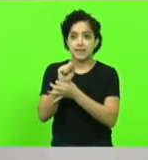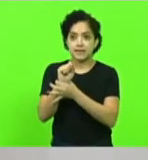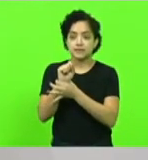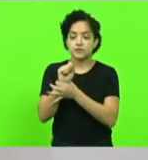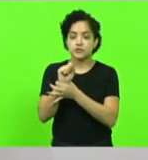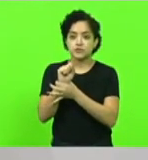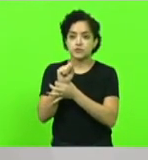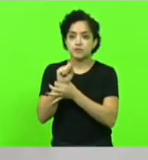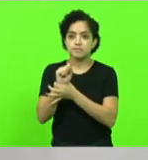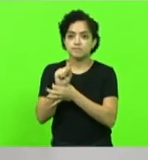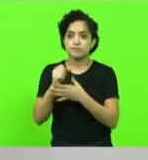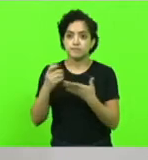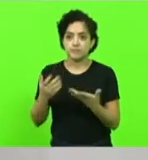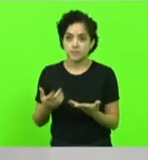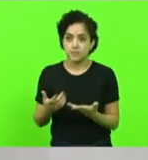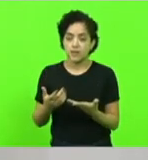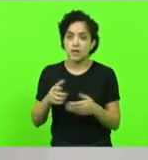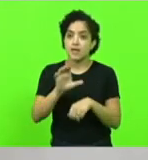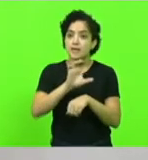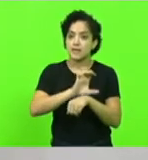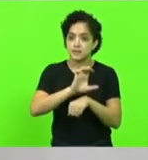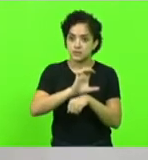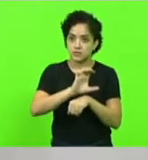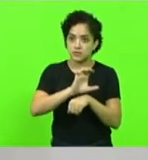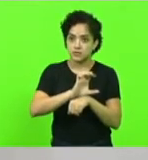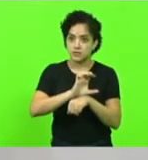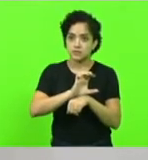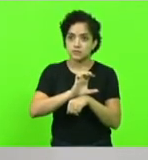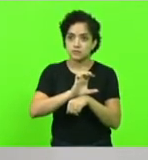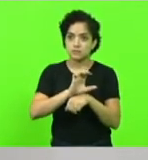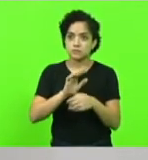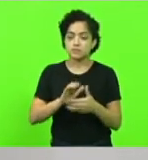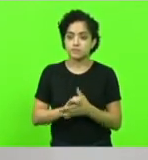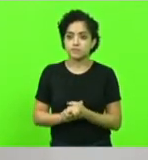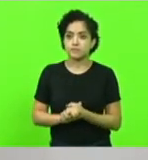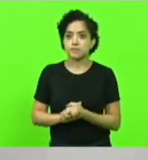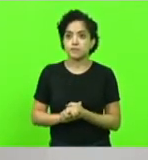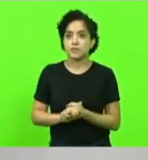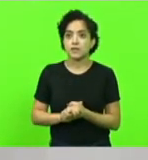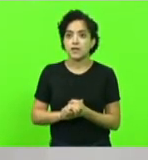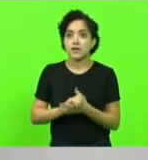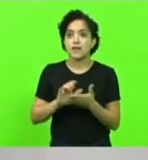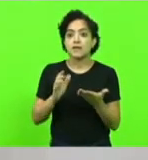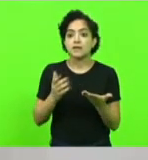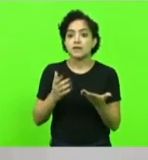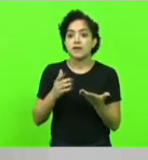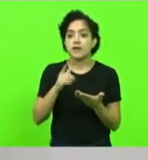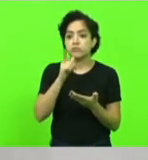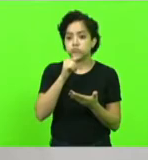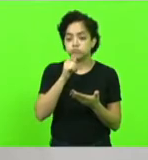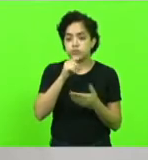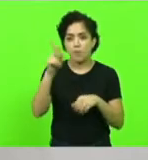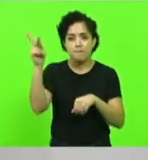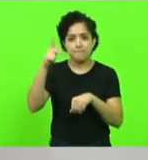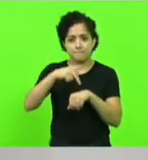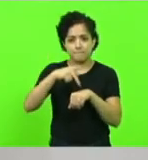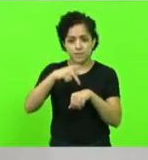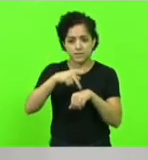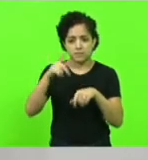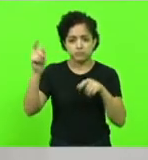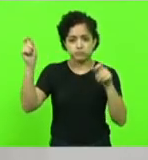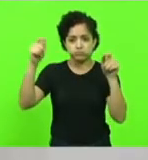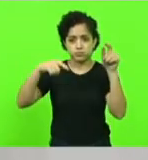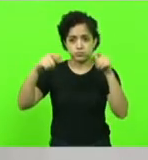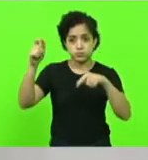assegurada, a estadualização do sistema antigranizo, que é pioneiro do Brasil, é uma amostragem